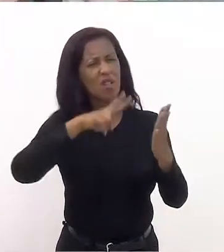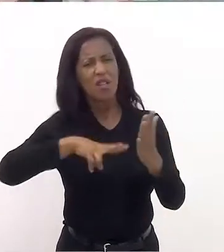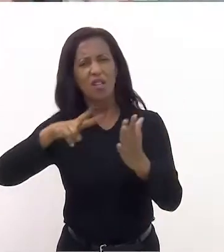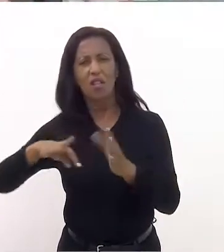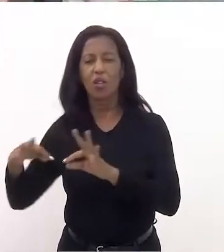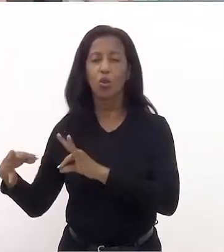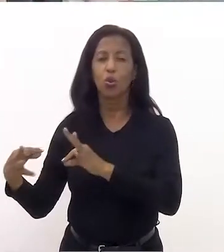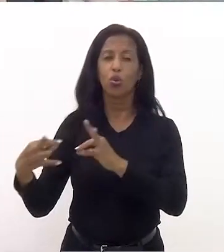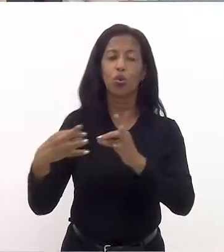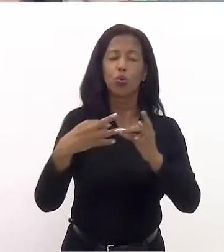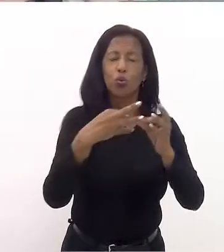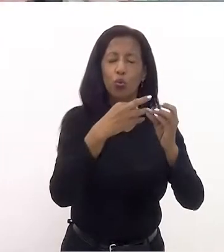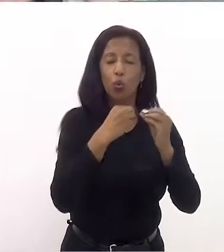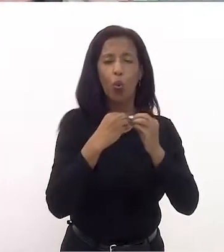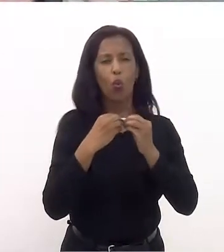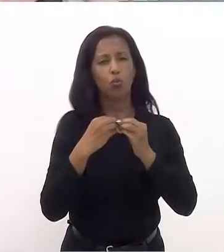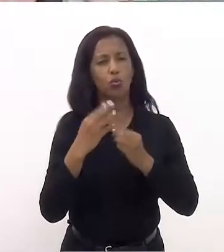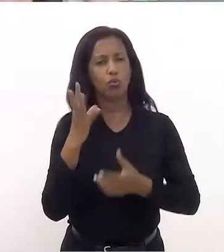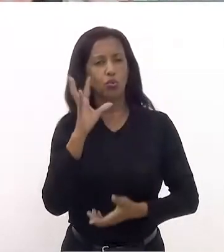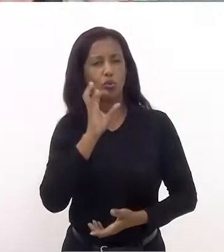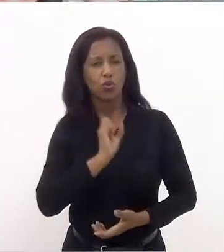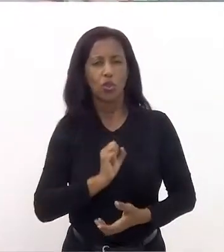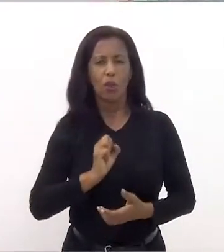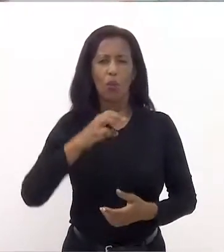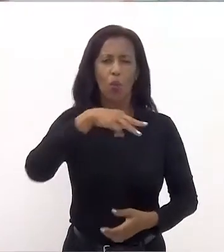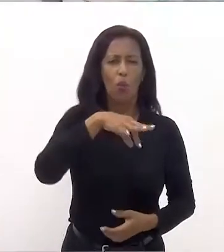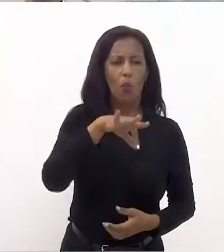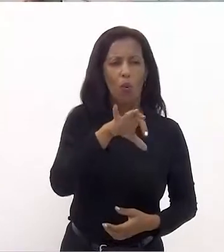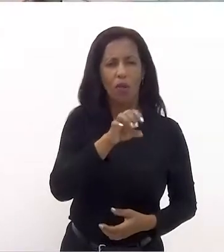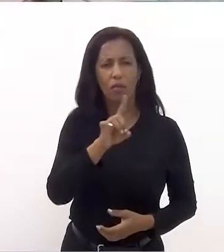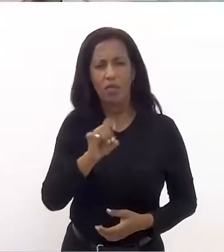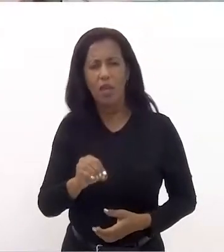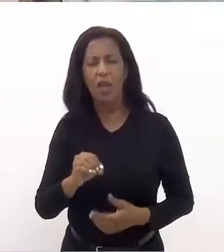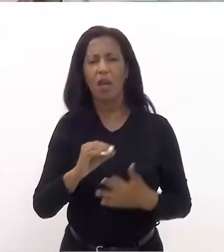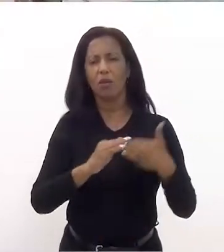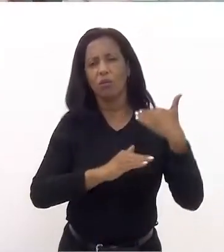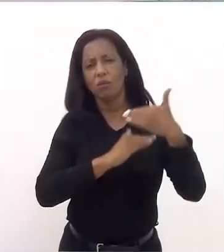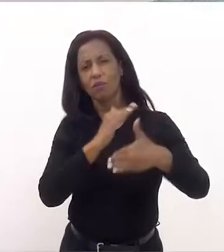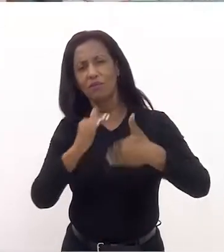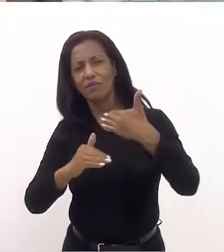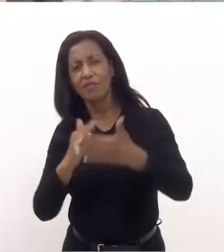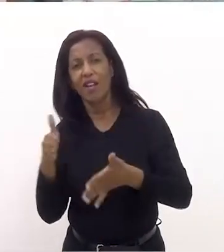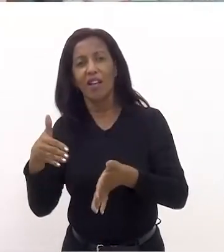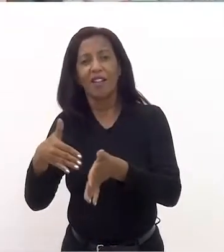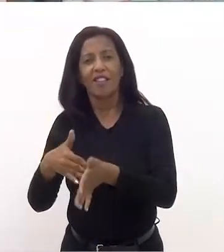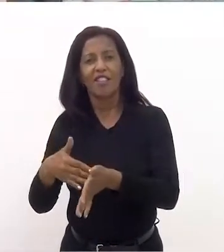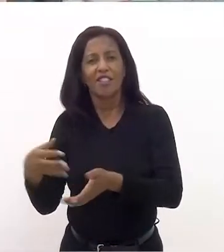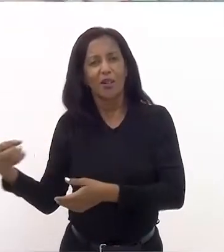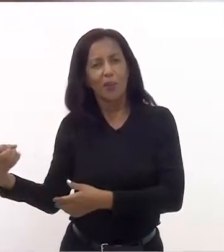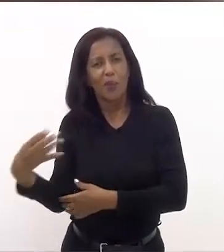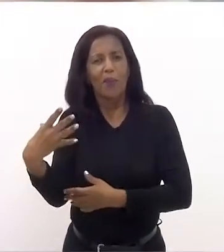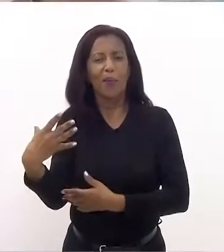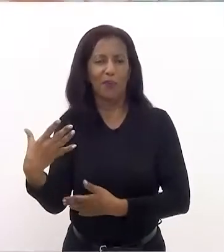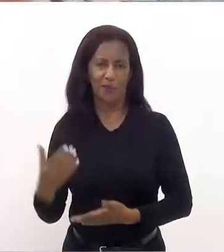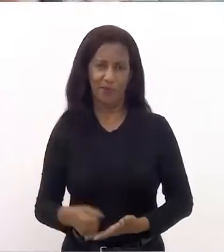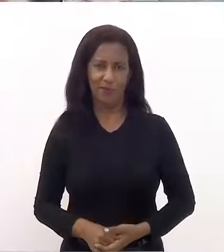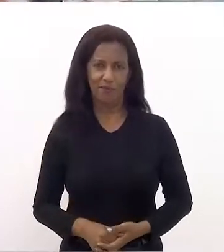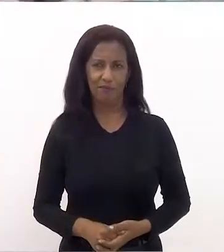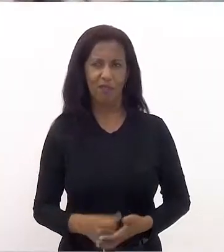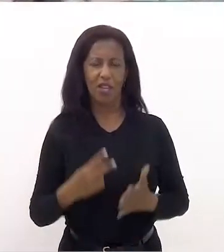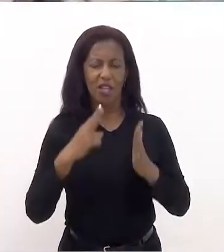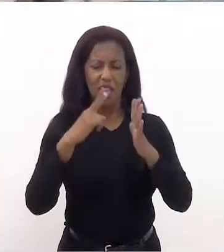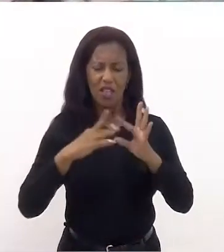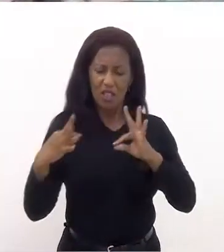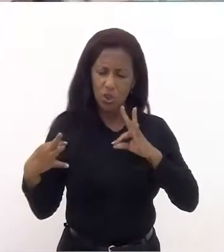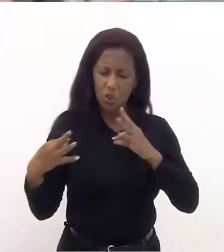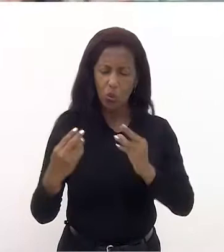os românticos, todos os parnasianos, todos os modernos, até chegar nos mais modernos possível.